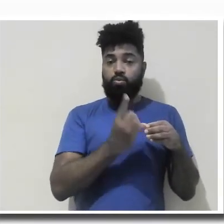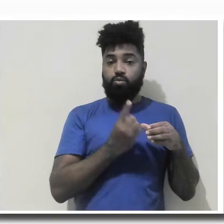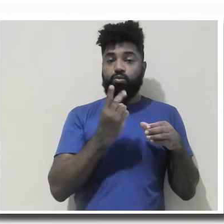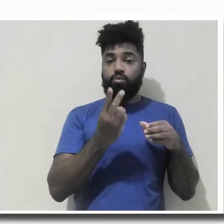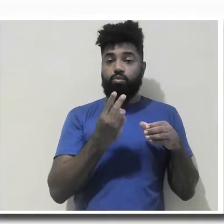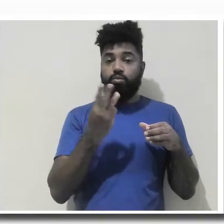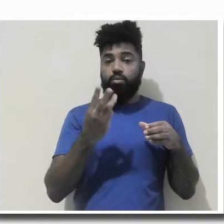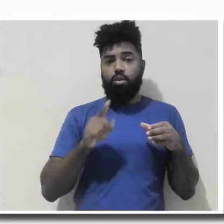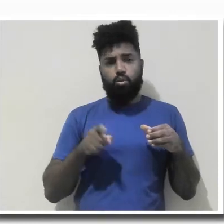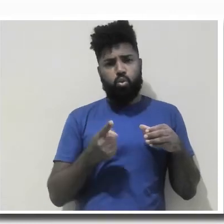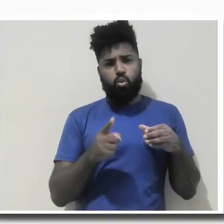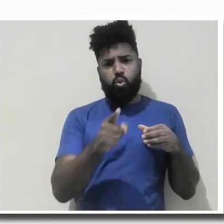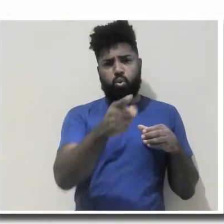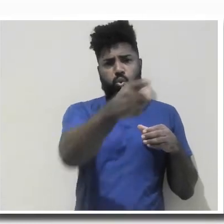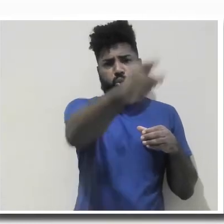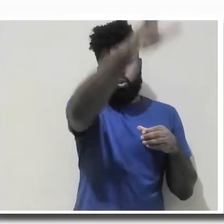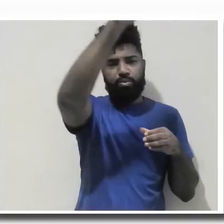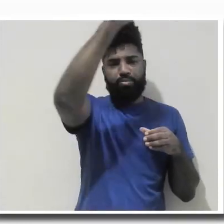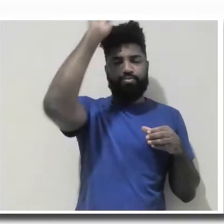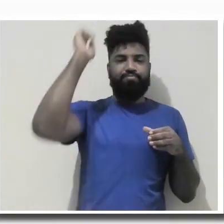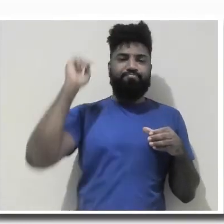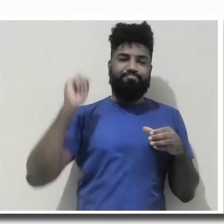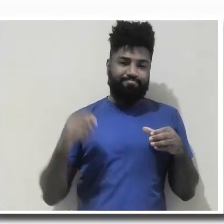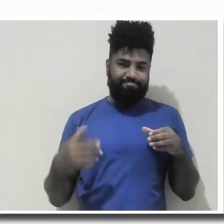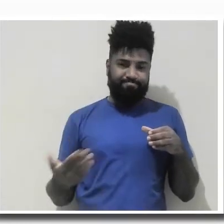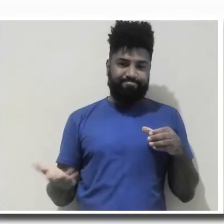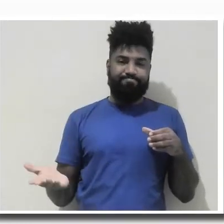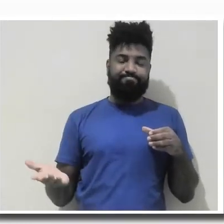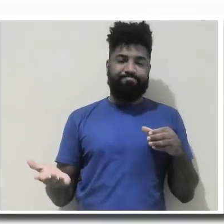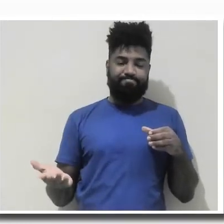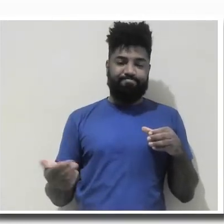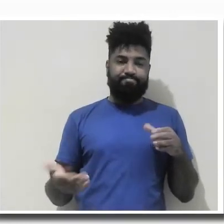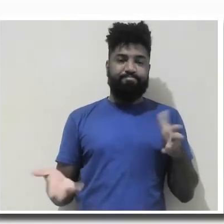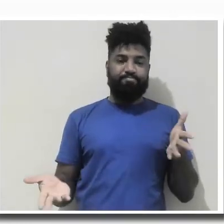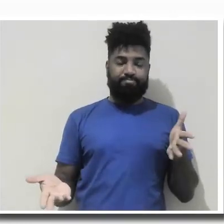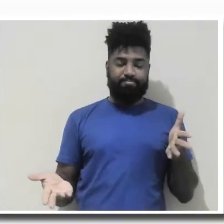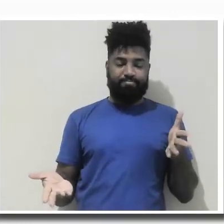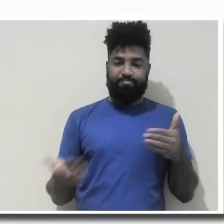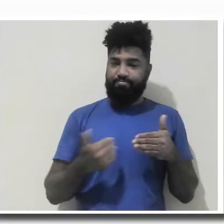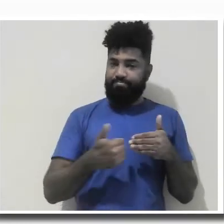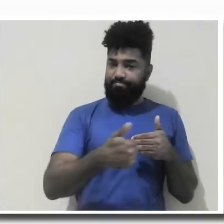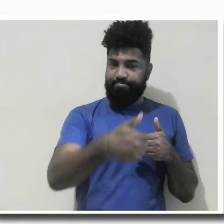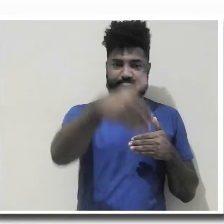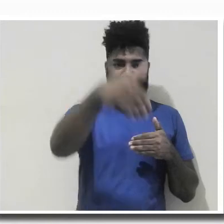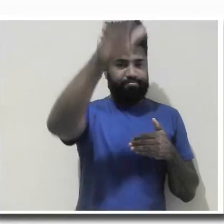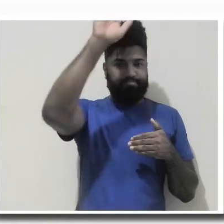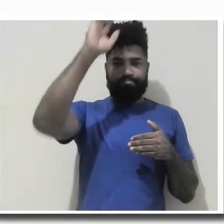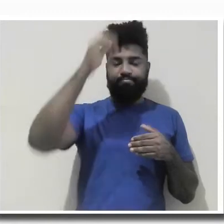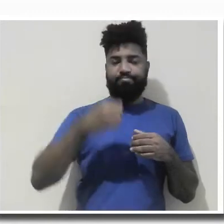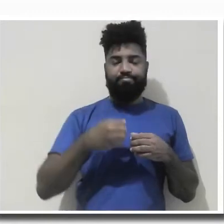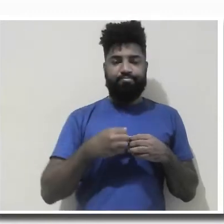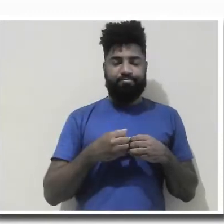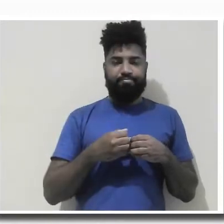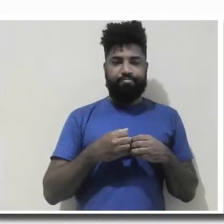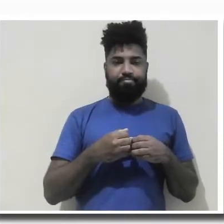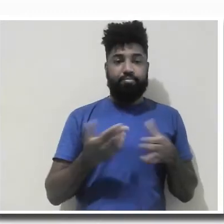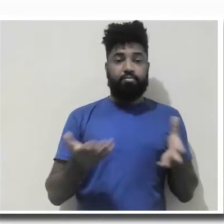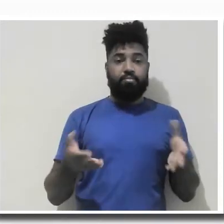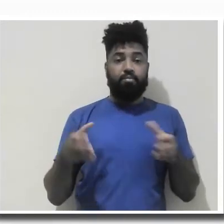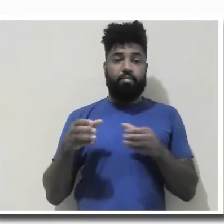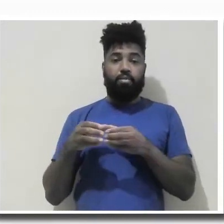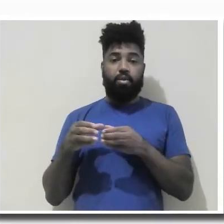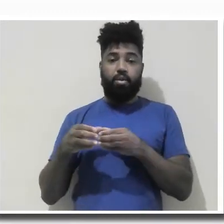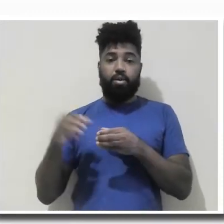mais infinito, e mais infinitos elementos.